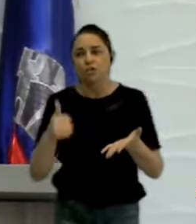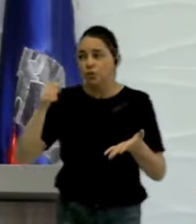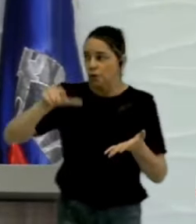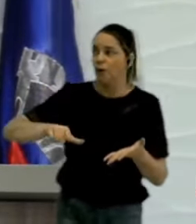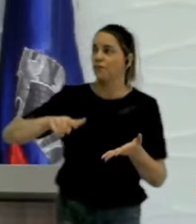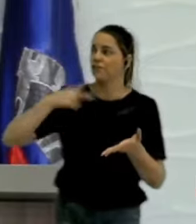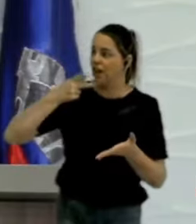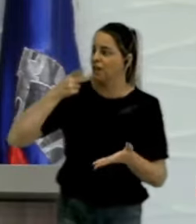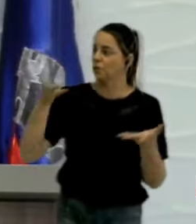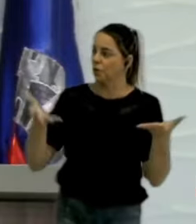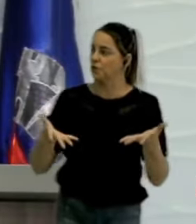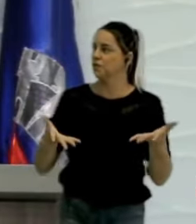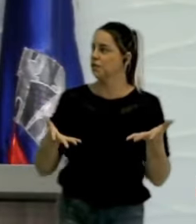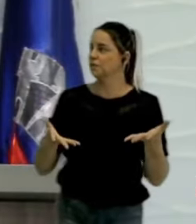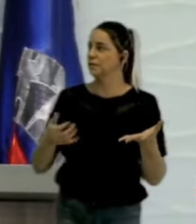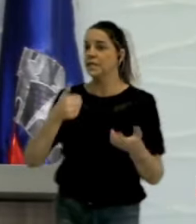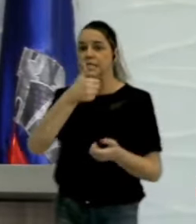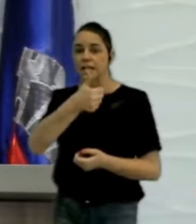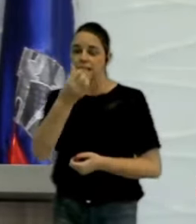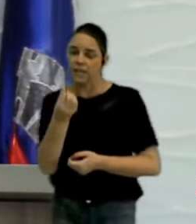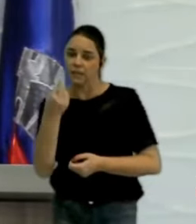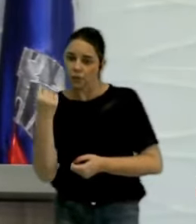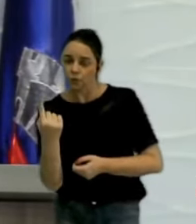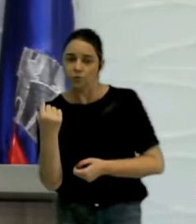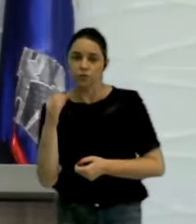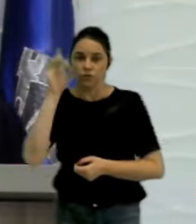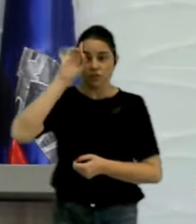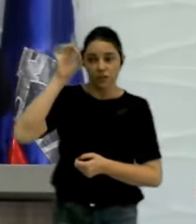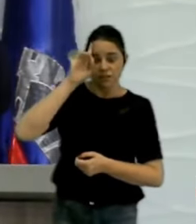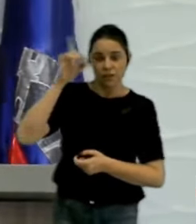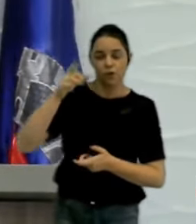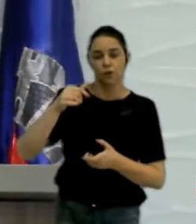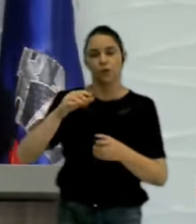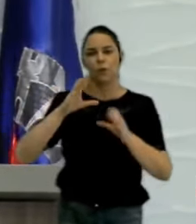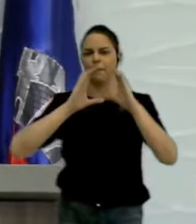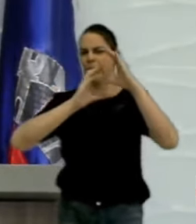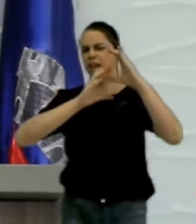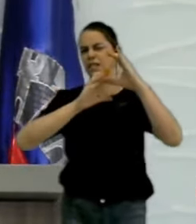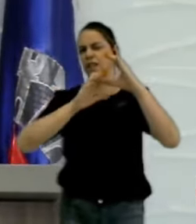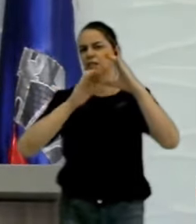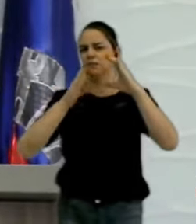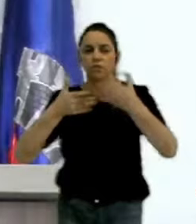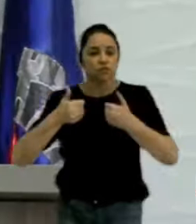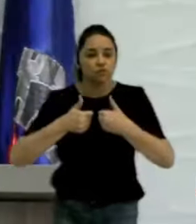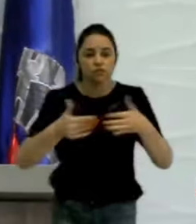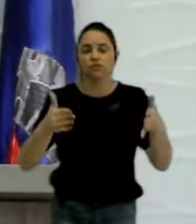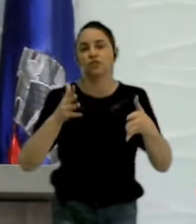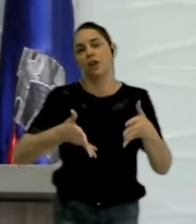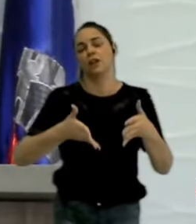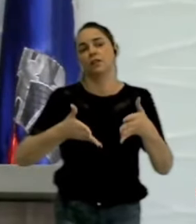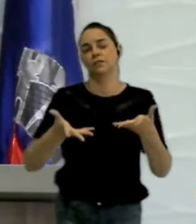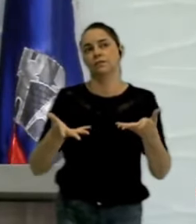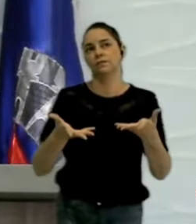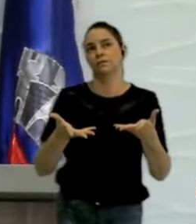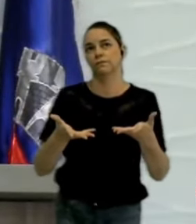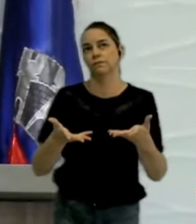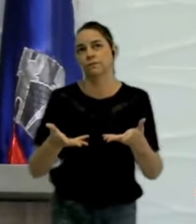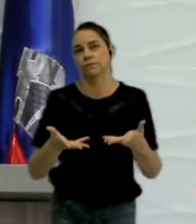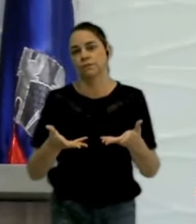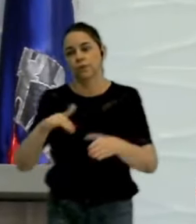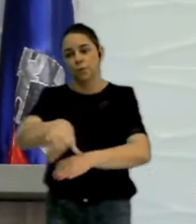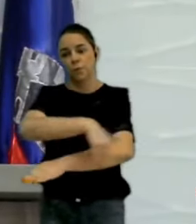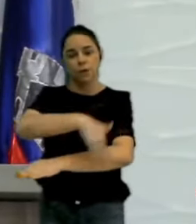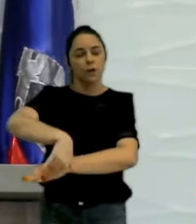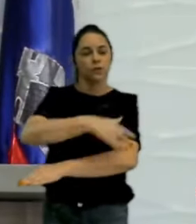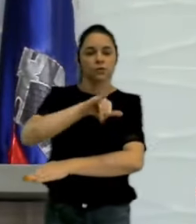né? Hoje, 161 dias que a Compesa abriu lá, ali o Joaquim, na rua,